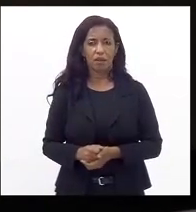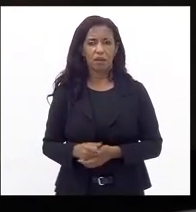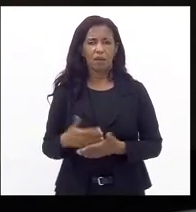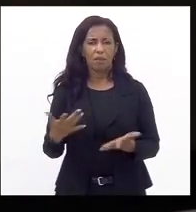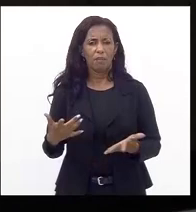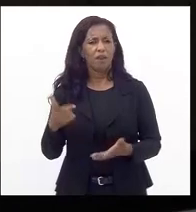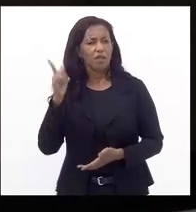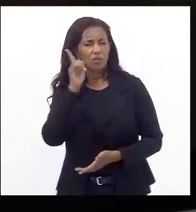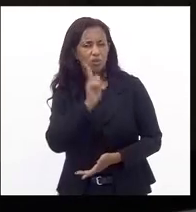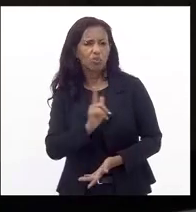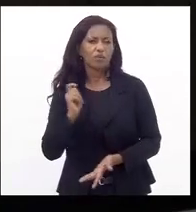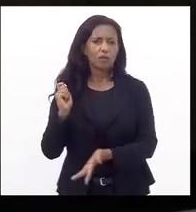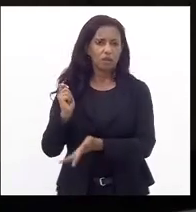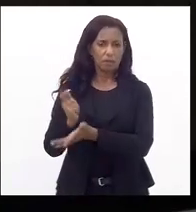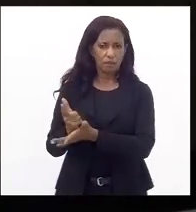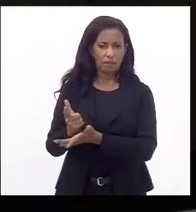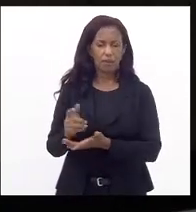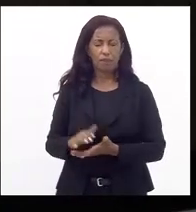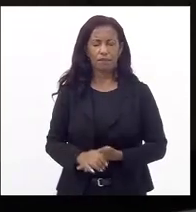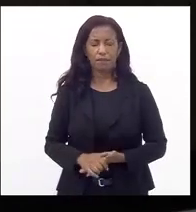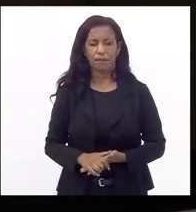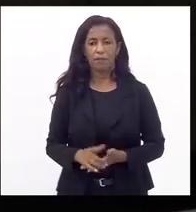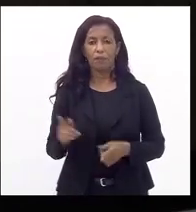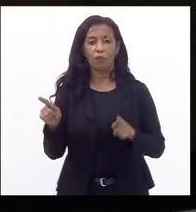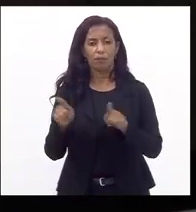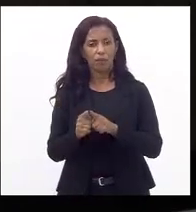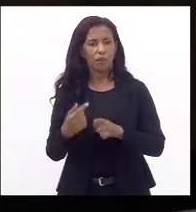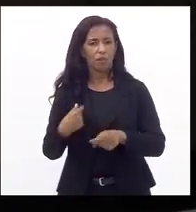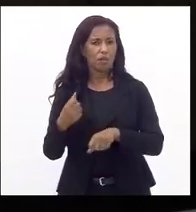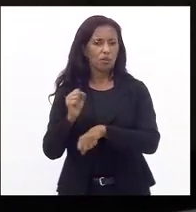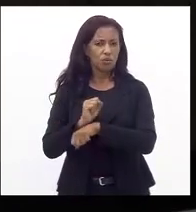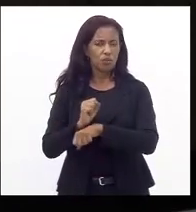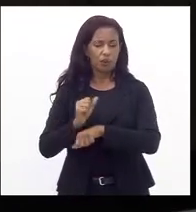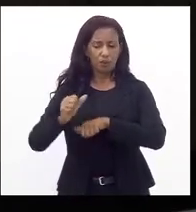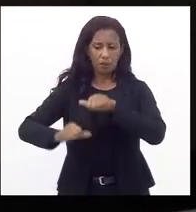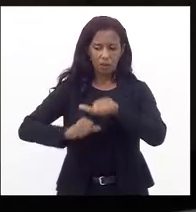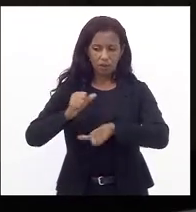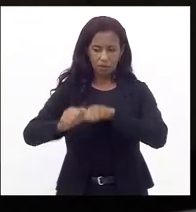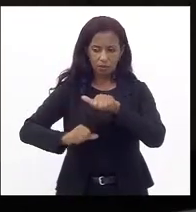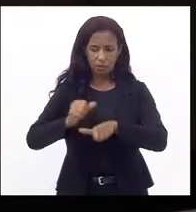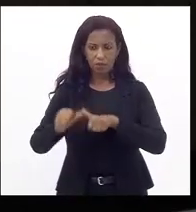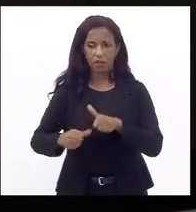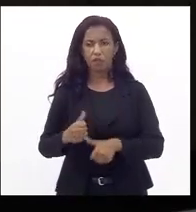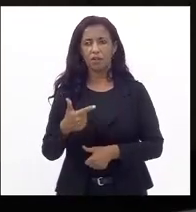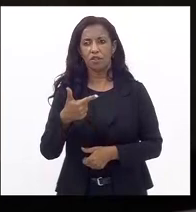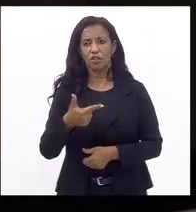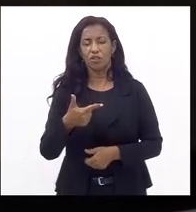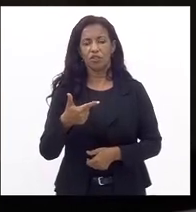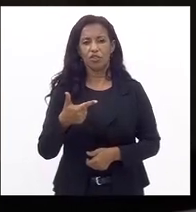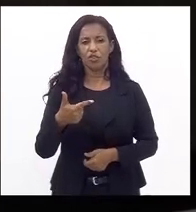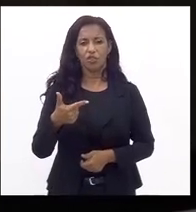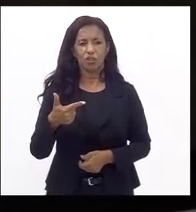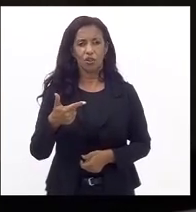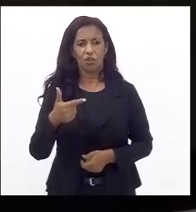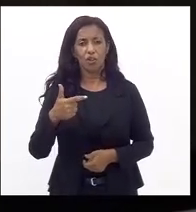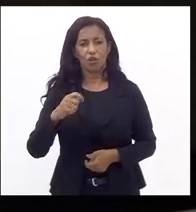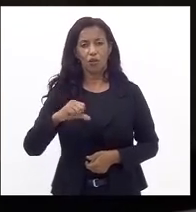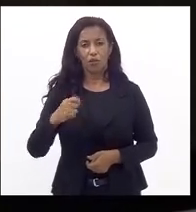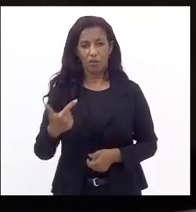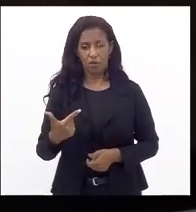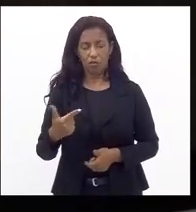impagável como é hoje como também Espero que dessa reformulação fruto das eleições 92